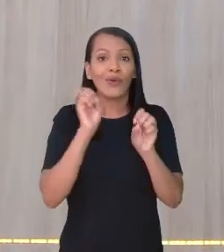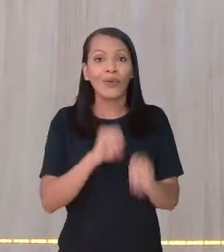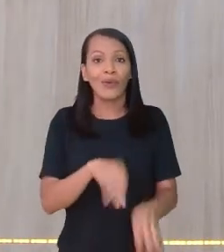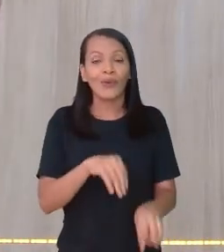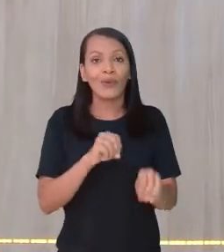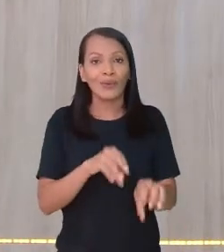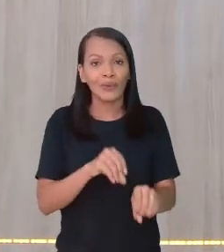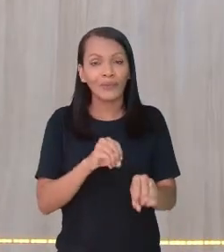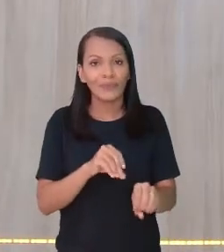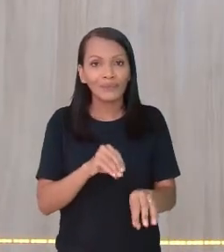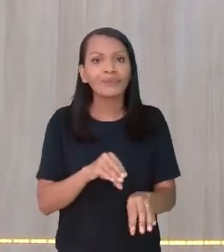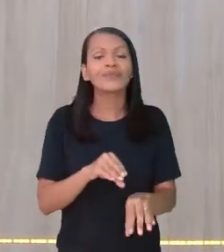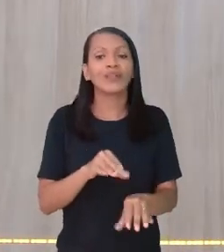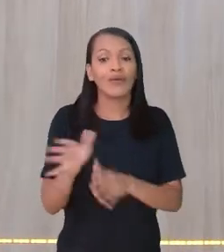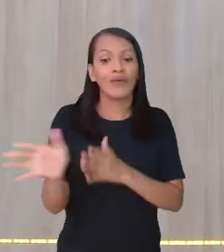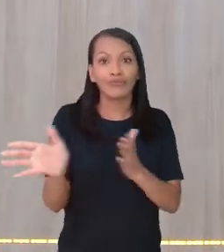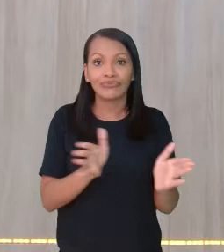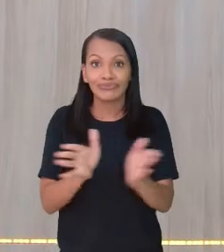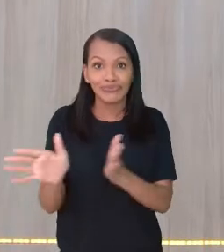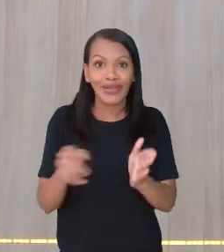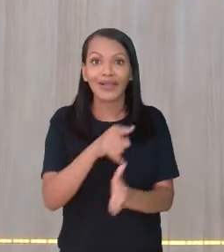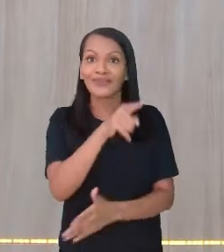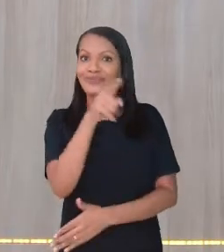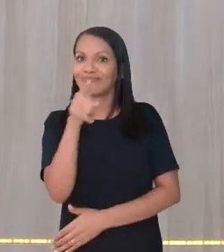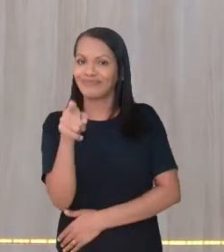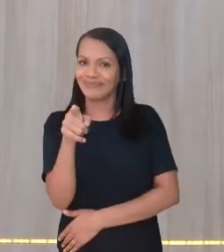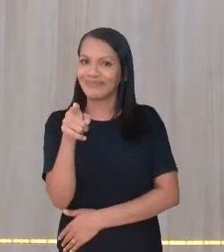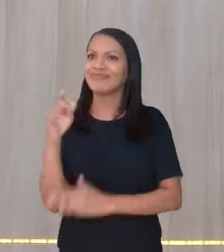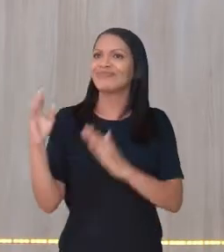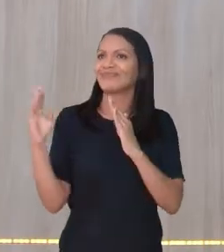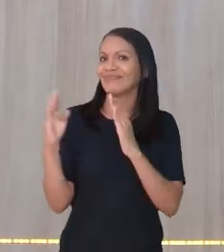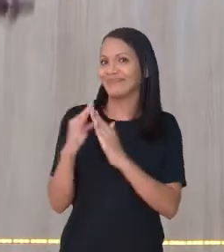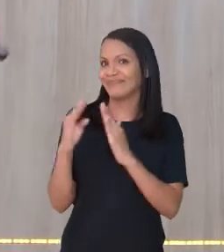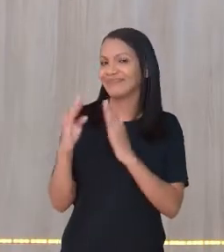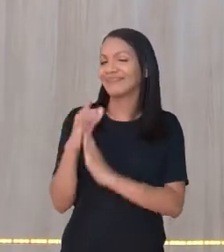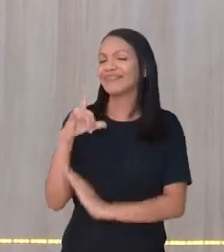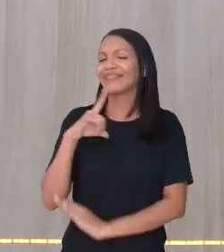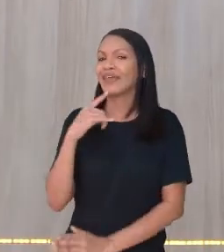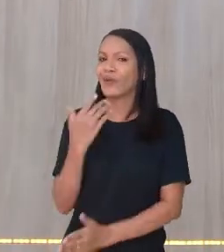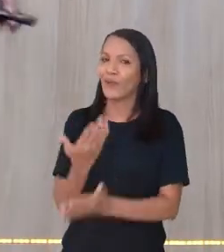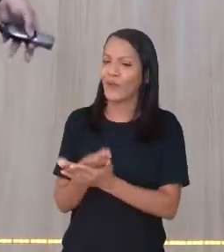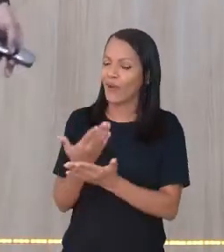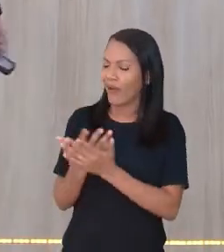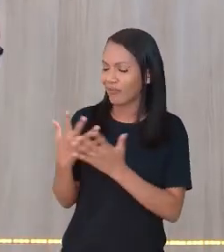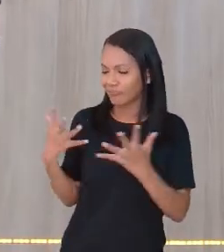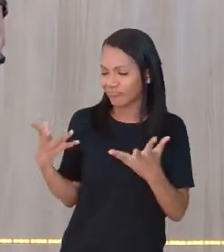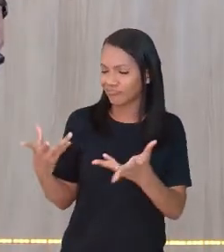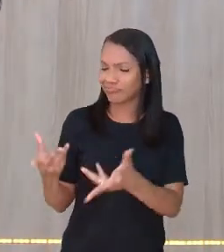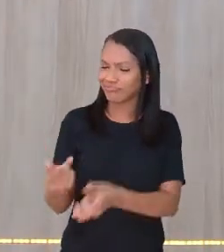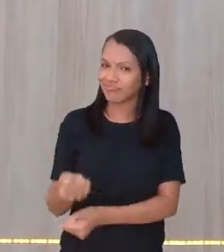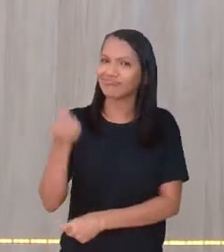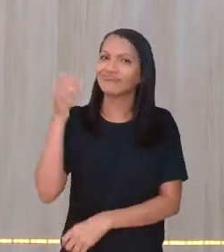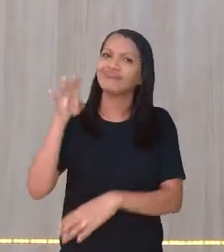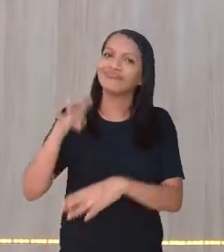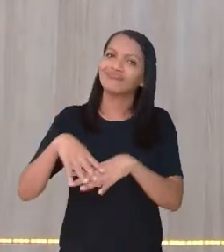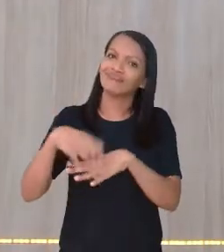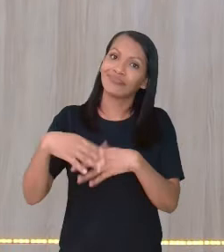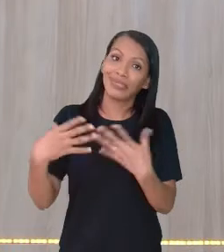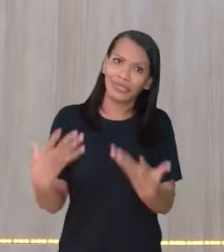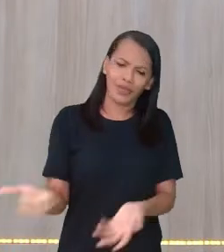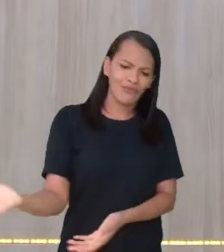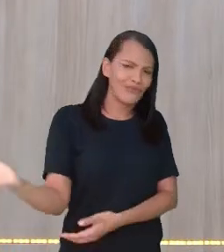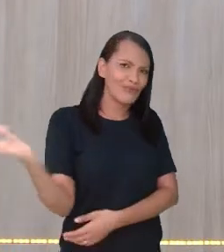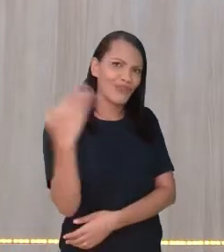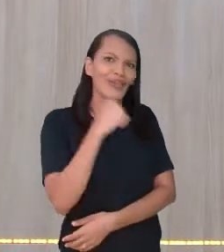aí tá acessível para você, você aí da sua casa vai ter uma aula aí maravilhosa de matemática. Então vem